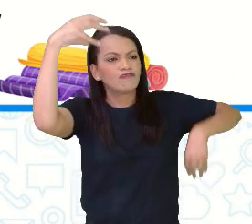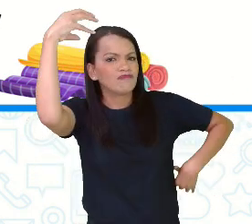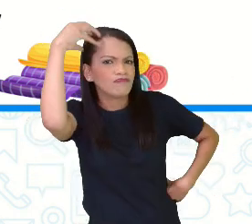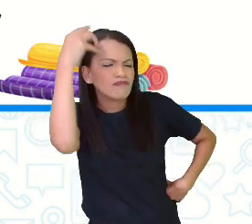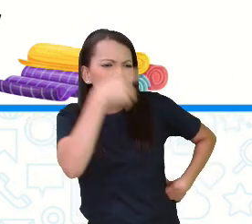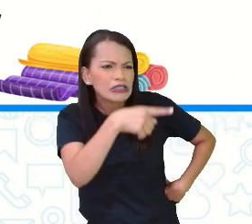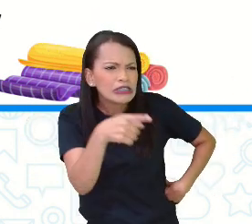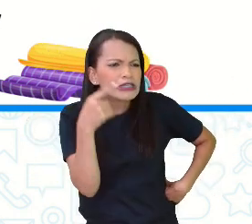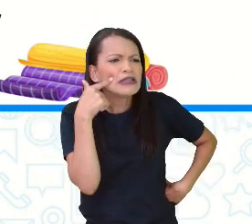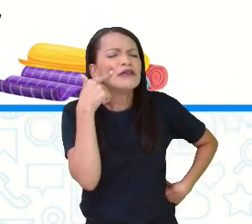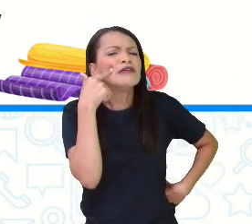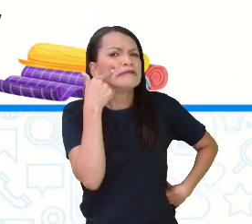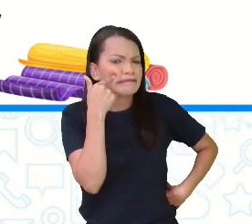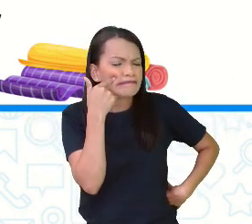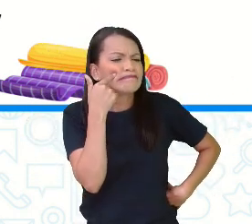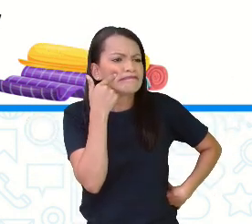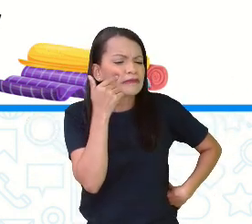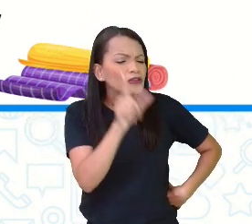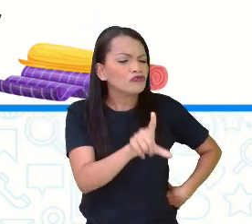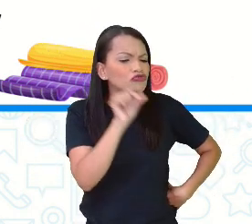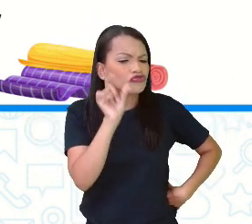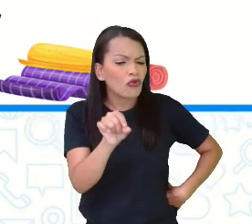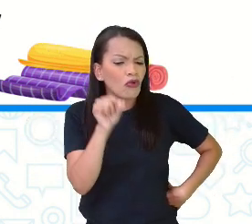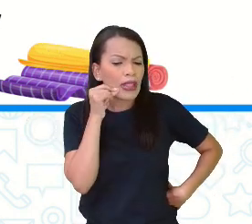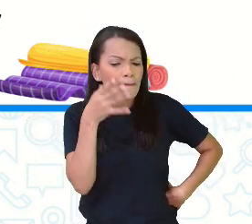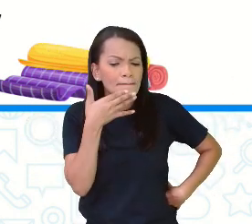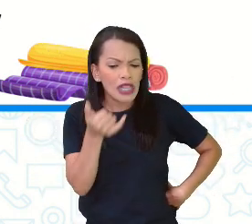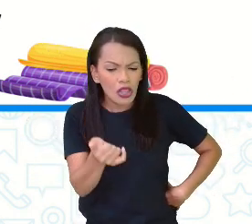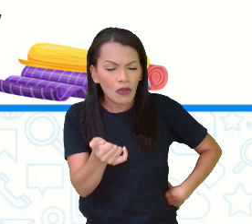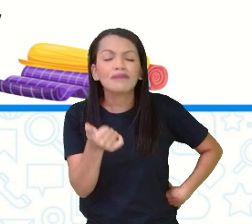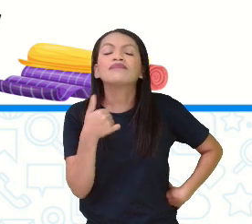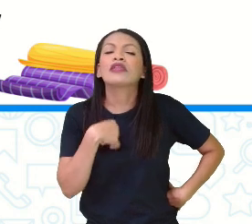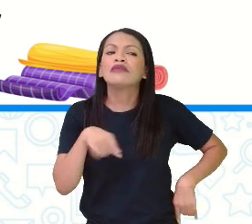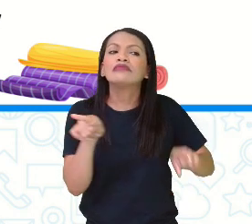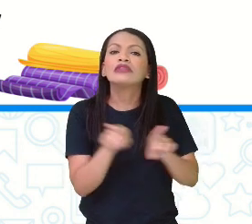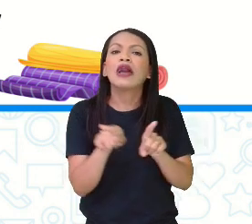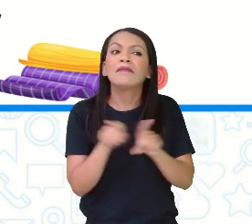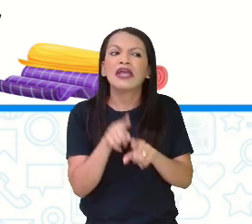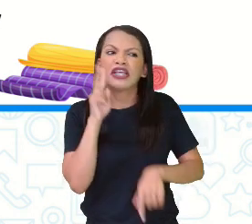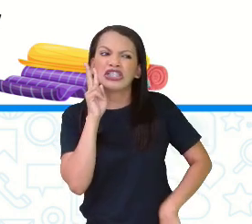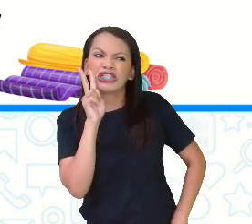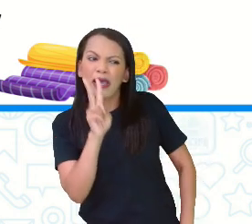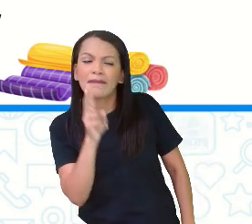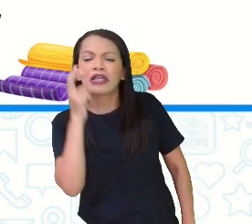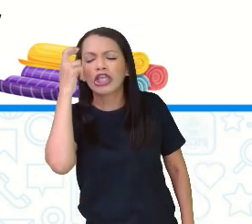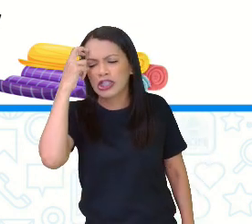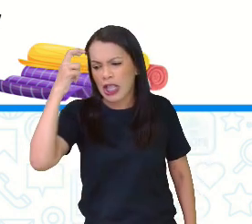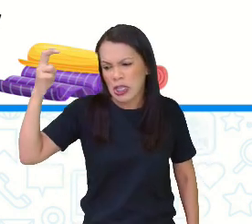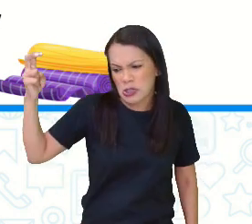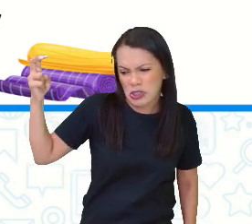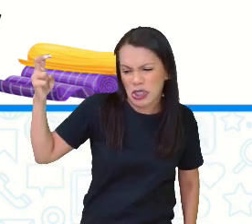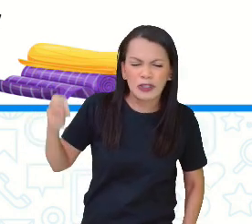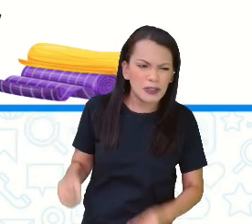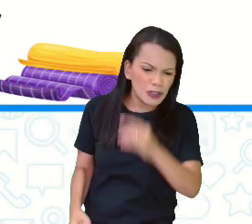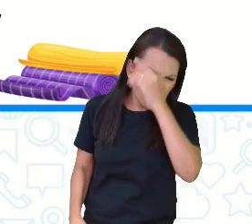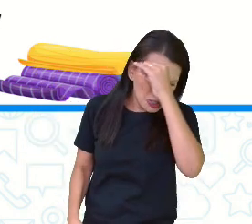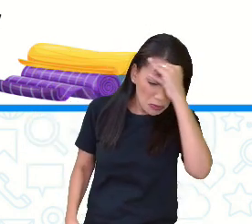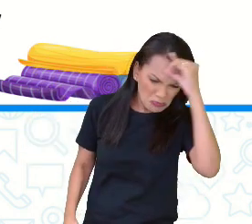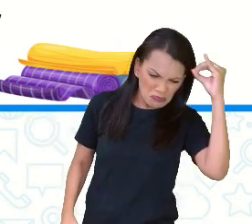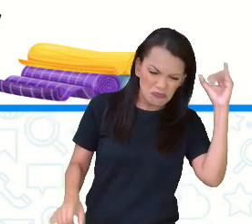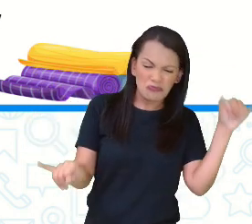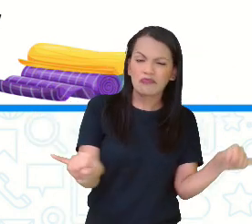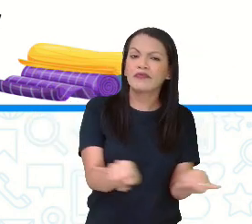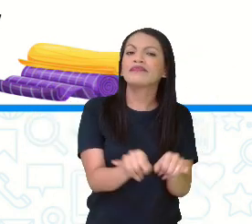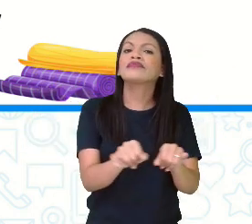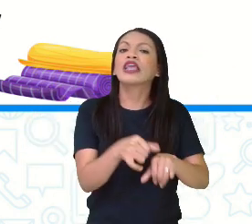necessárias para desempenhar seus cargos. E também poderei distinguir os tolos dos inteligentes. Sim, estou